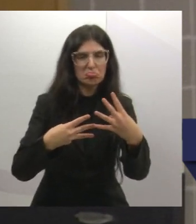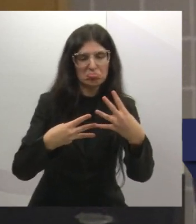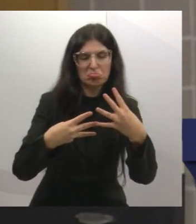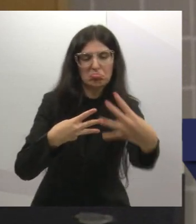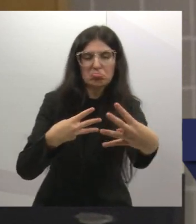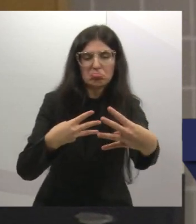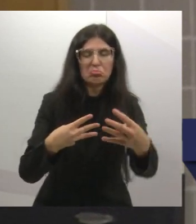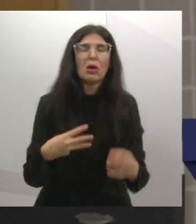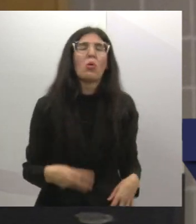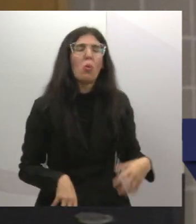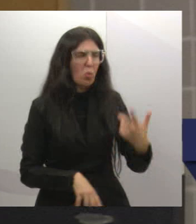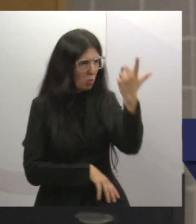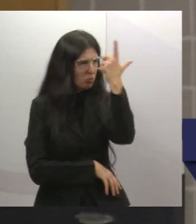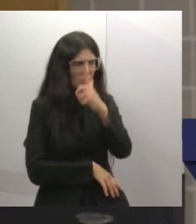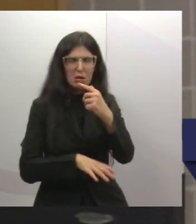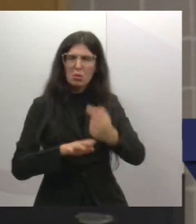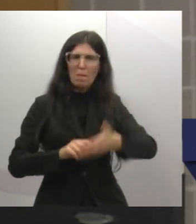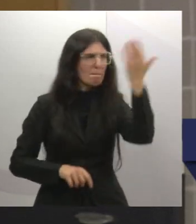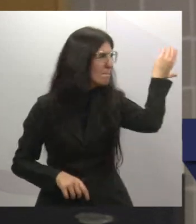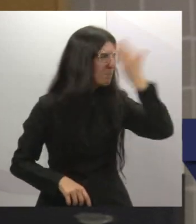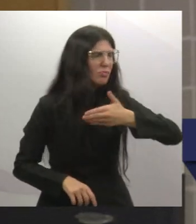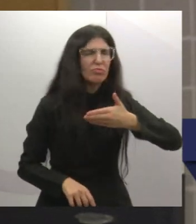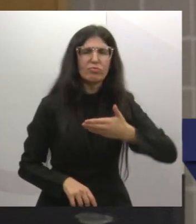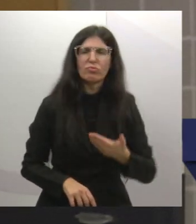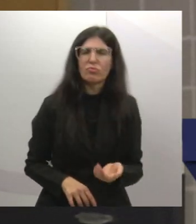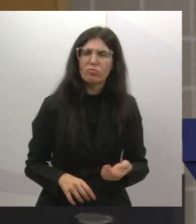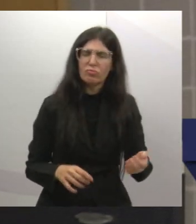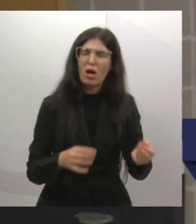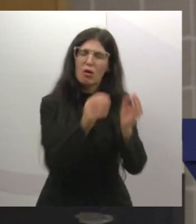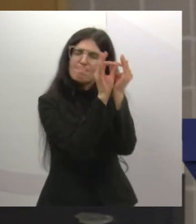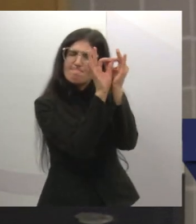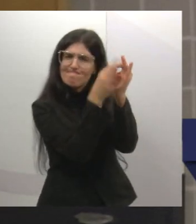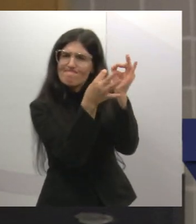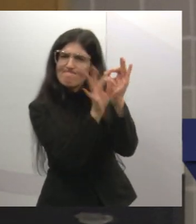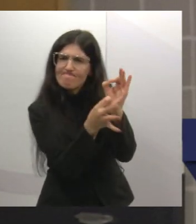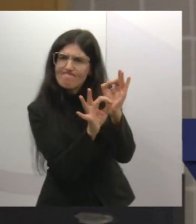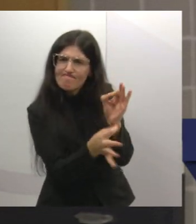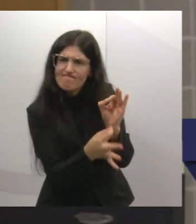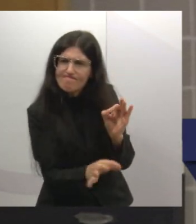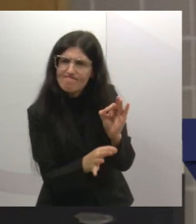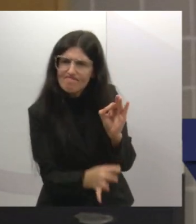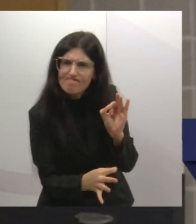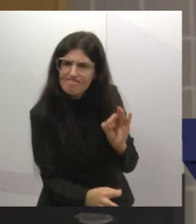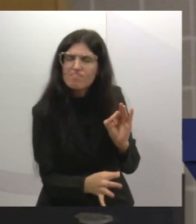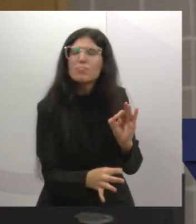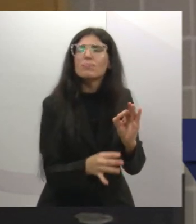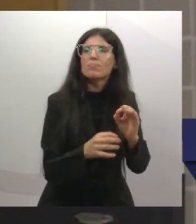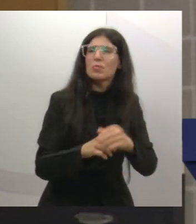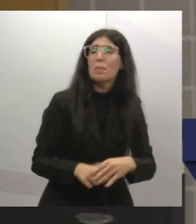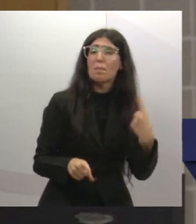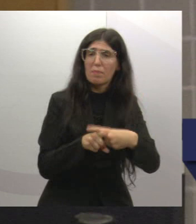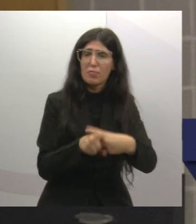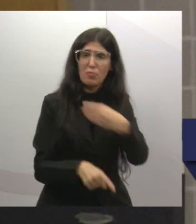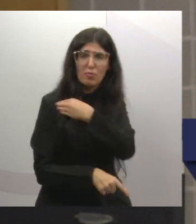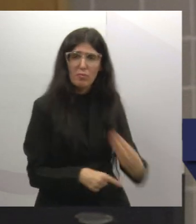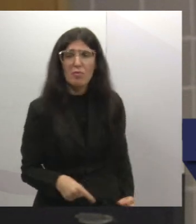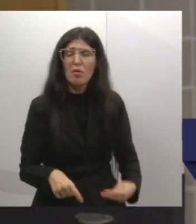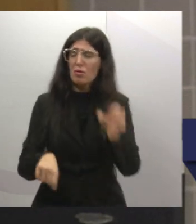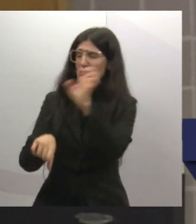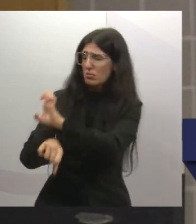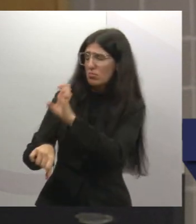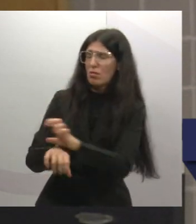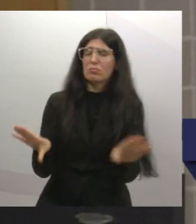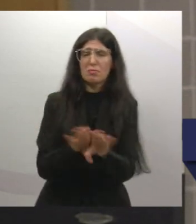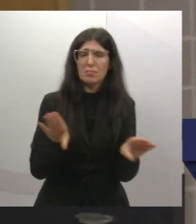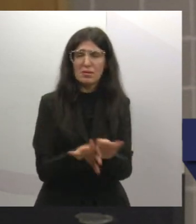um número com mais detalhes na colocação que a Lucimar está colocando agora. Porque os governos, tanto estaduais quanto